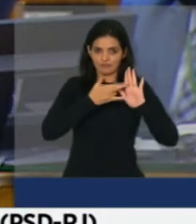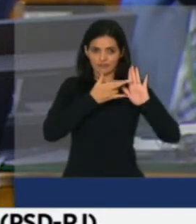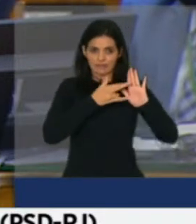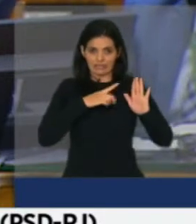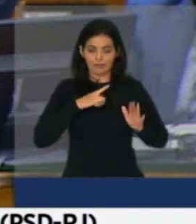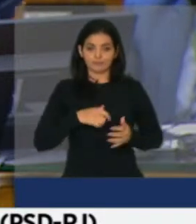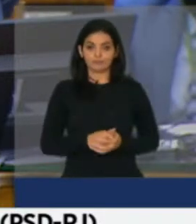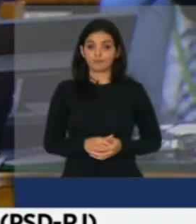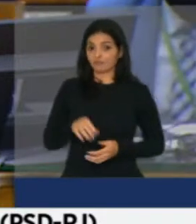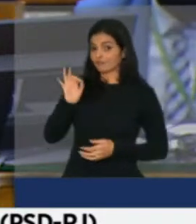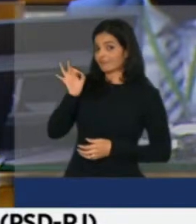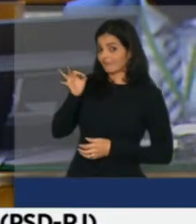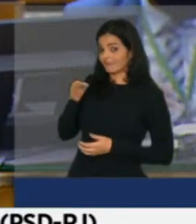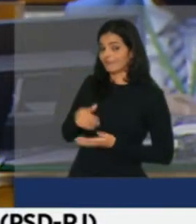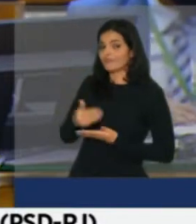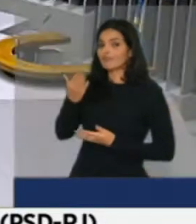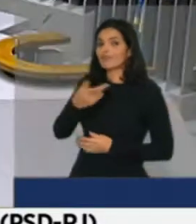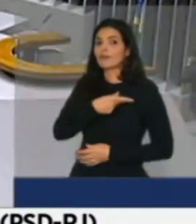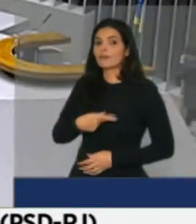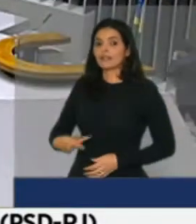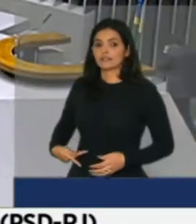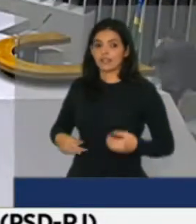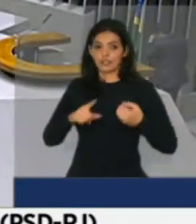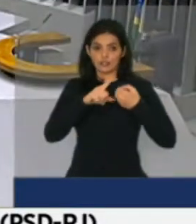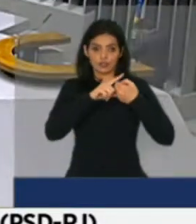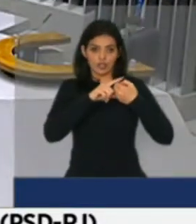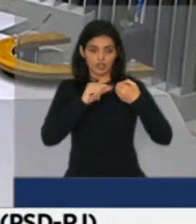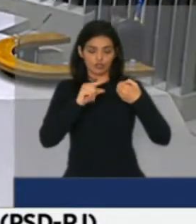Isso, presidente, artigo